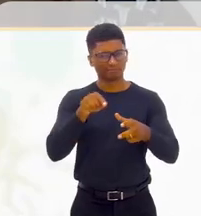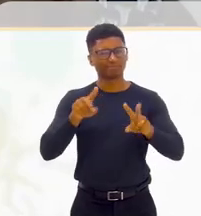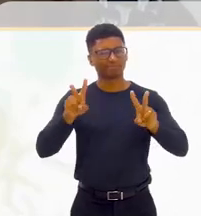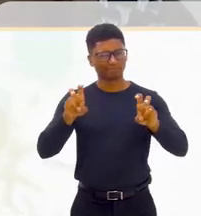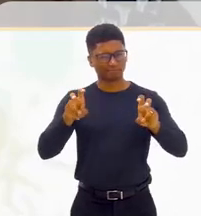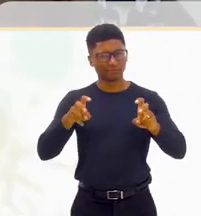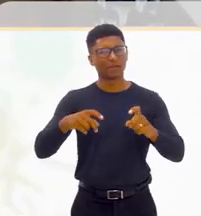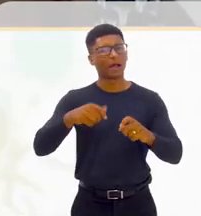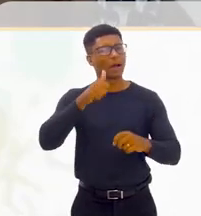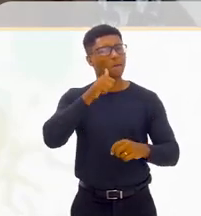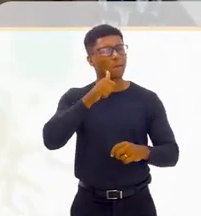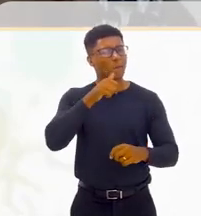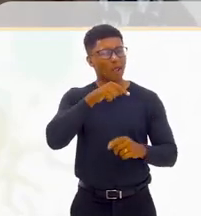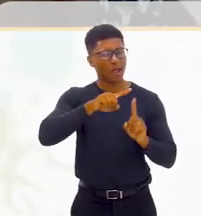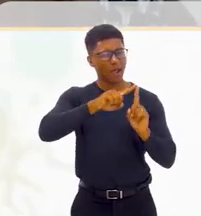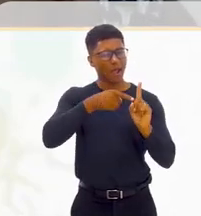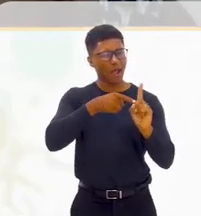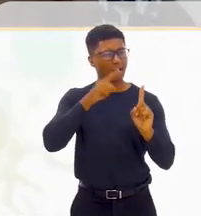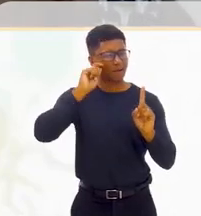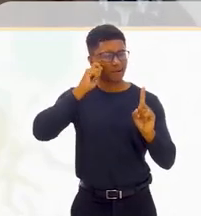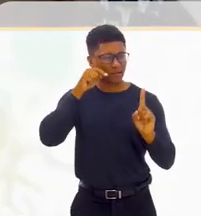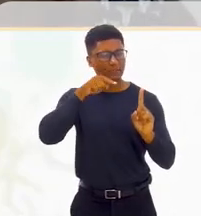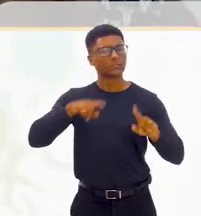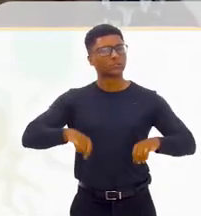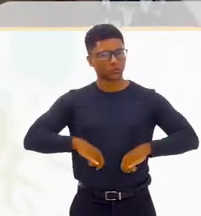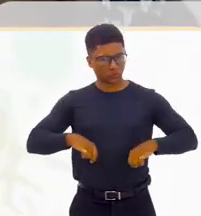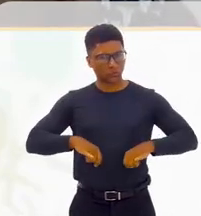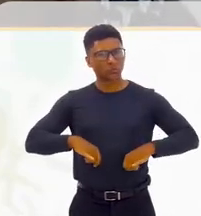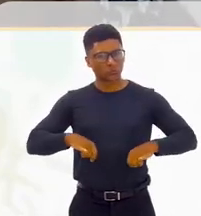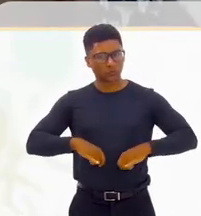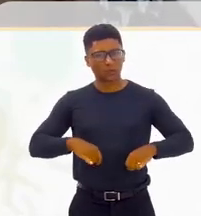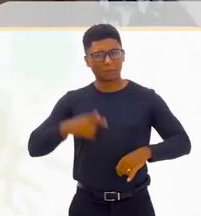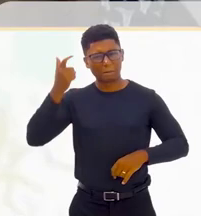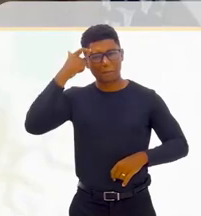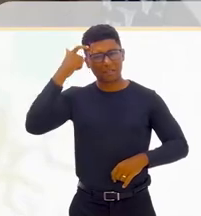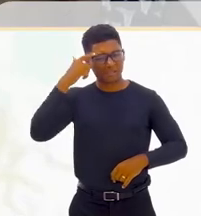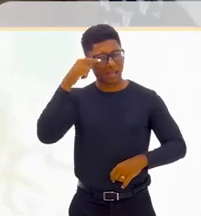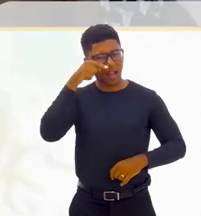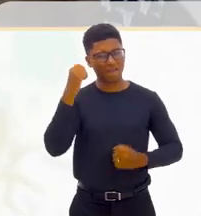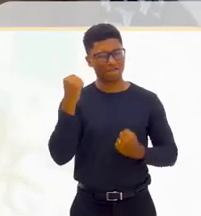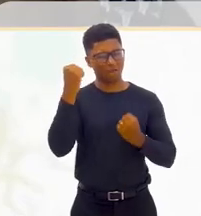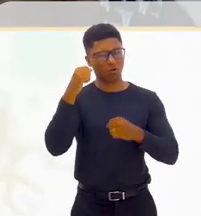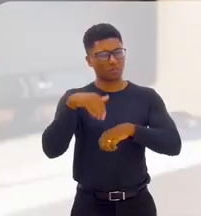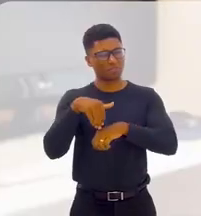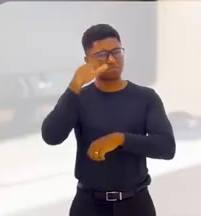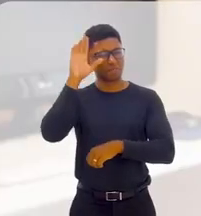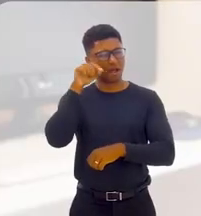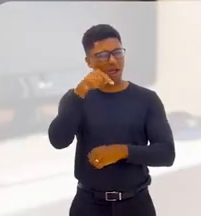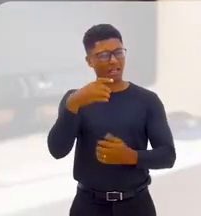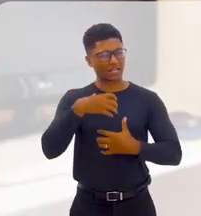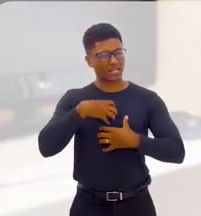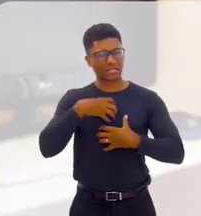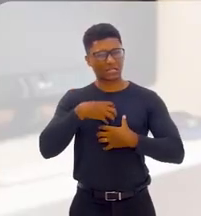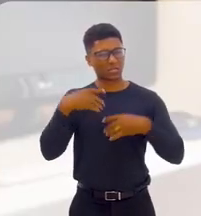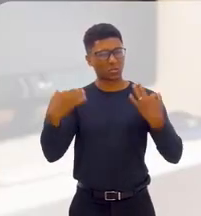que feitos com as mulheres grávidas, negras, de achar que tem mais força, que não sente muita